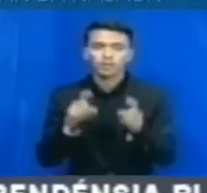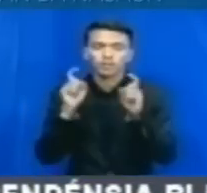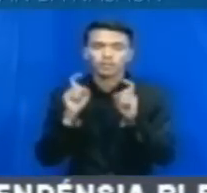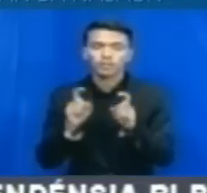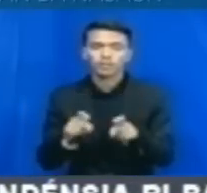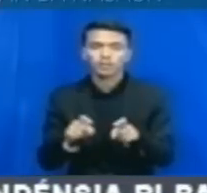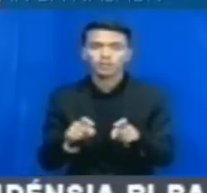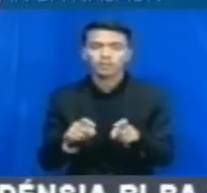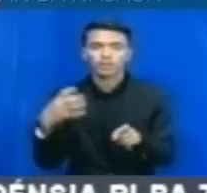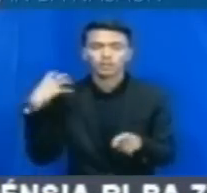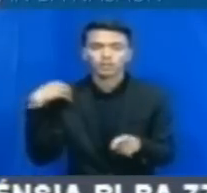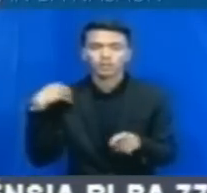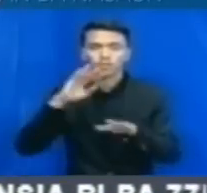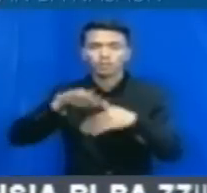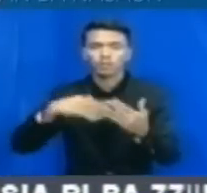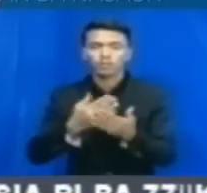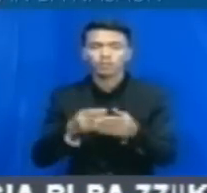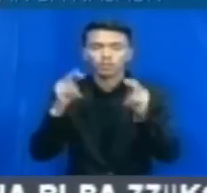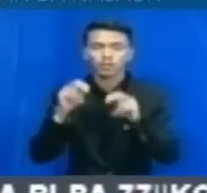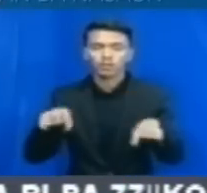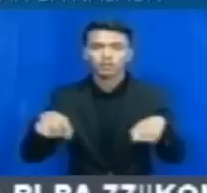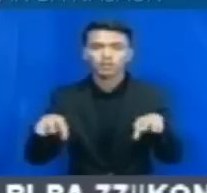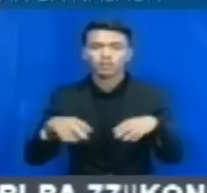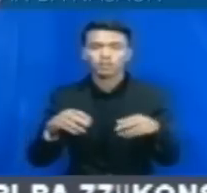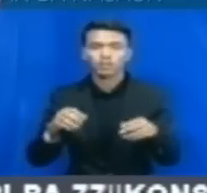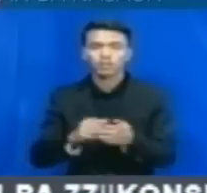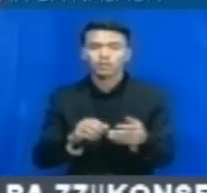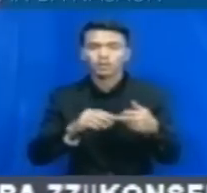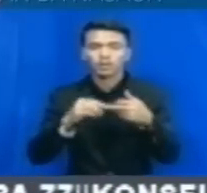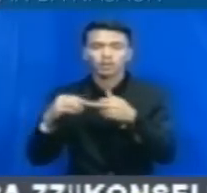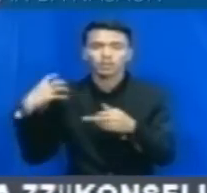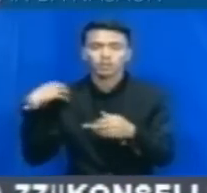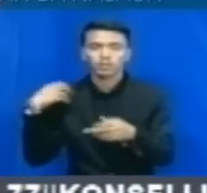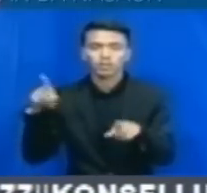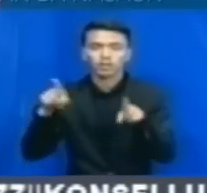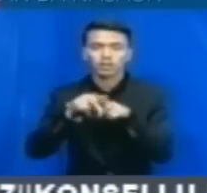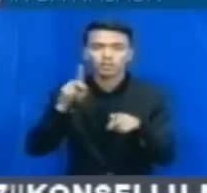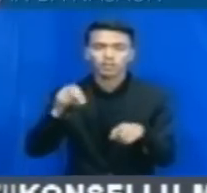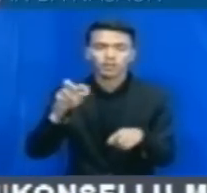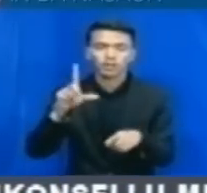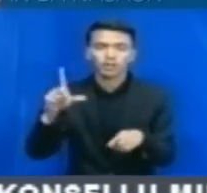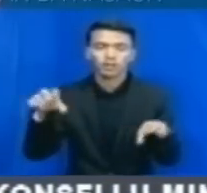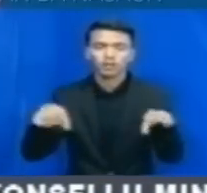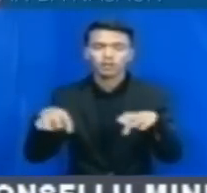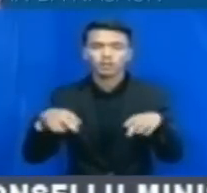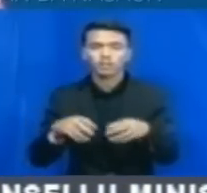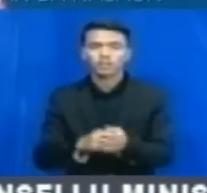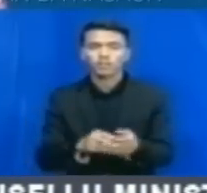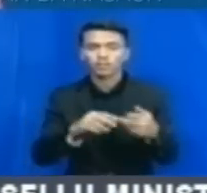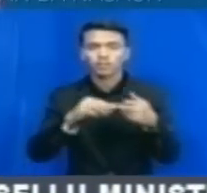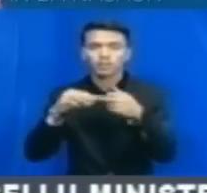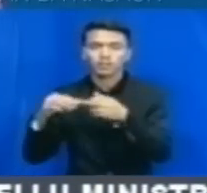precisamente instituição hotu tem que serviço ser lilu instituição ser hanesan pentel. Tem que servir o zero. Mas prioridade